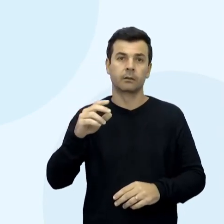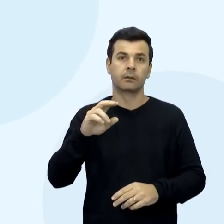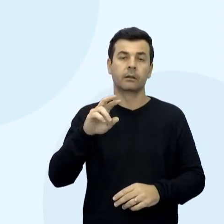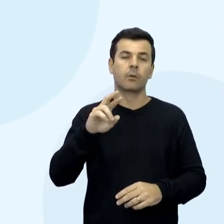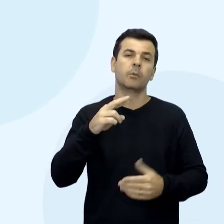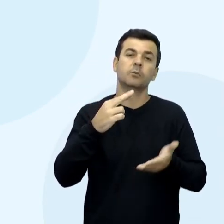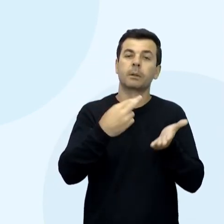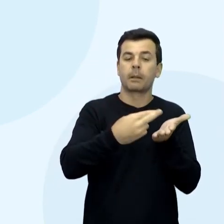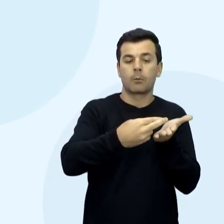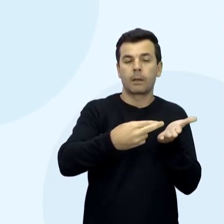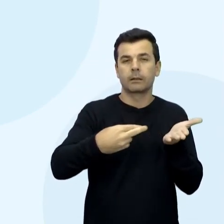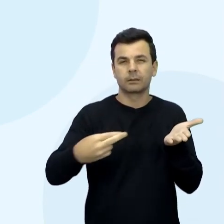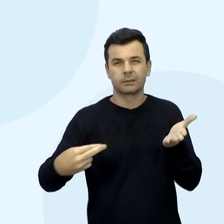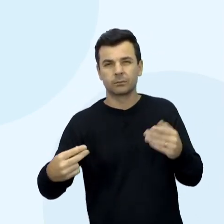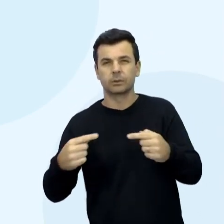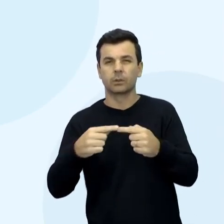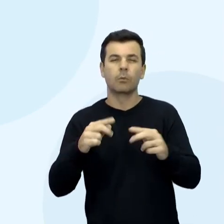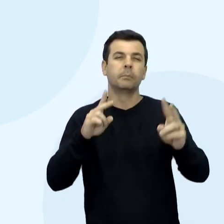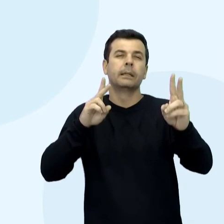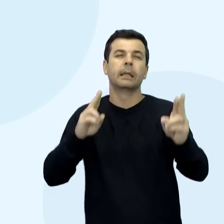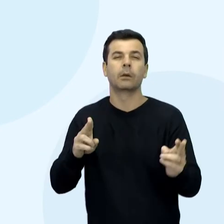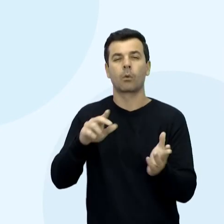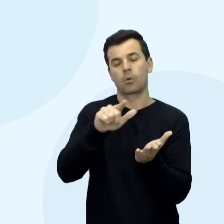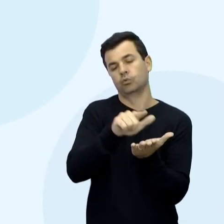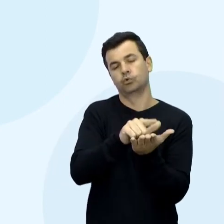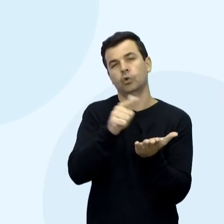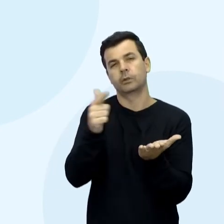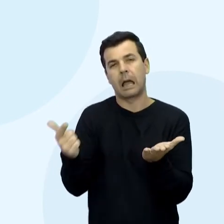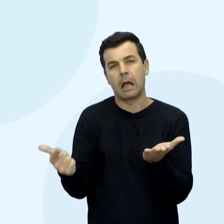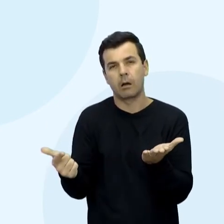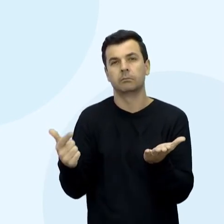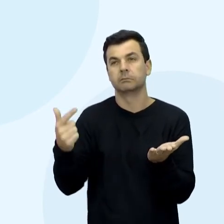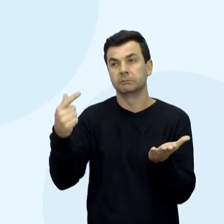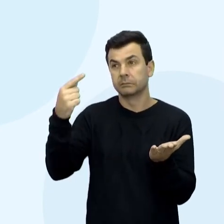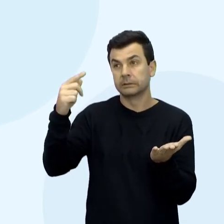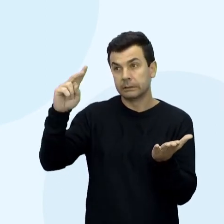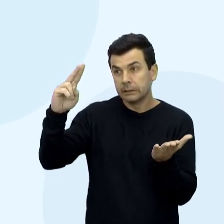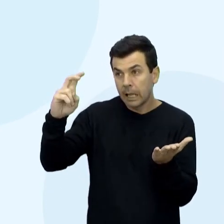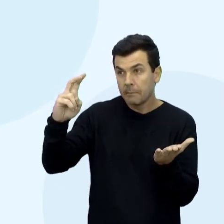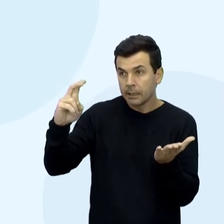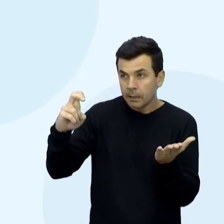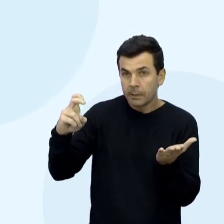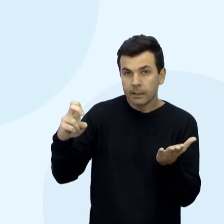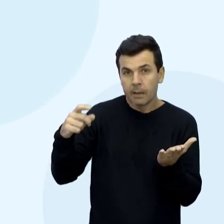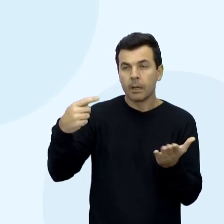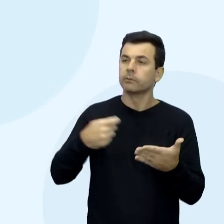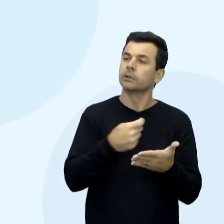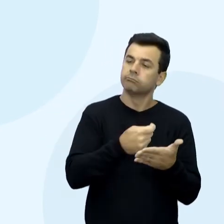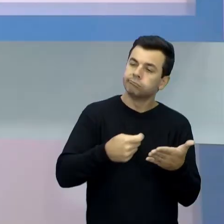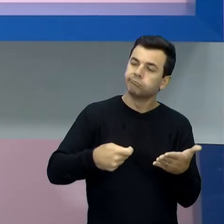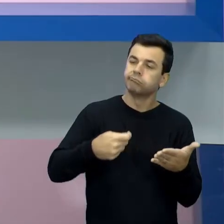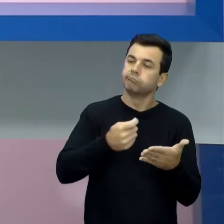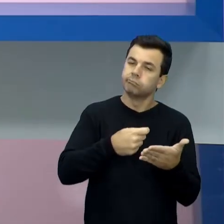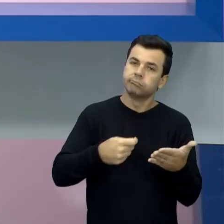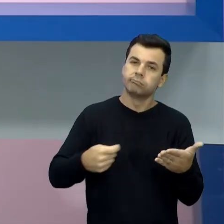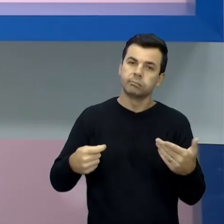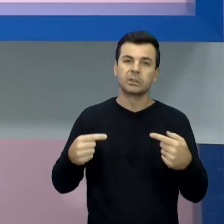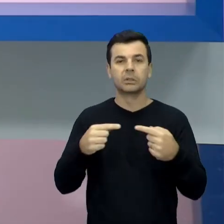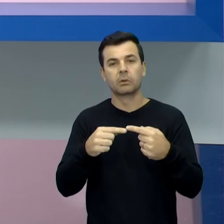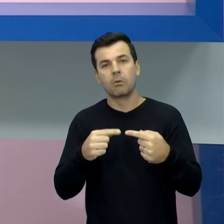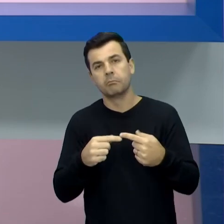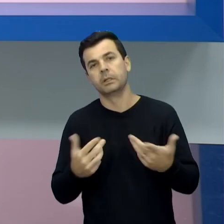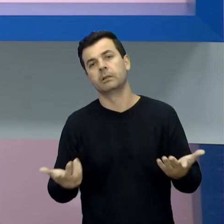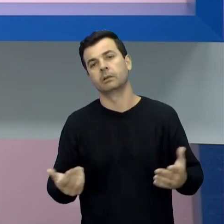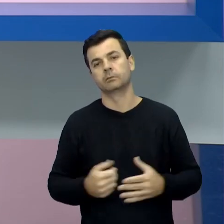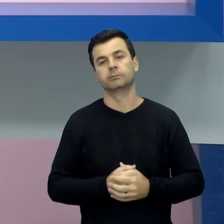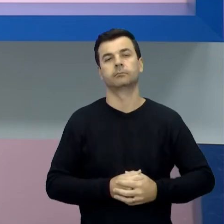de gênero jornalístico, abordando aí os tópicos apresentados na atividade. Então, você pode responder tudo de uma